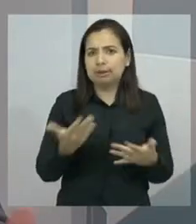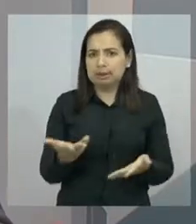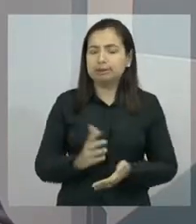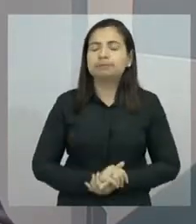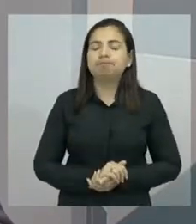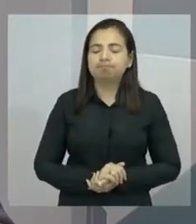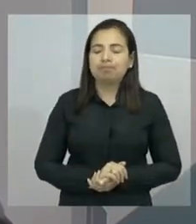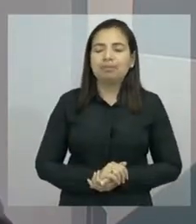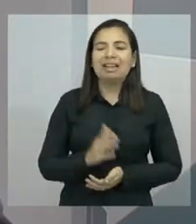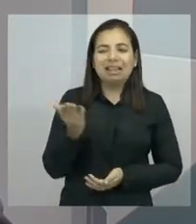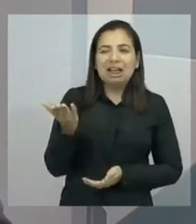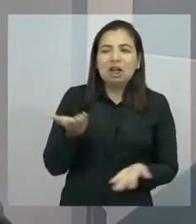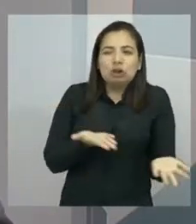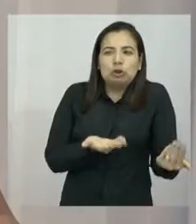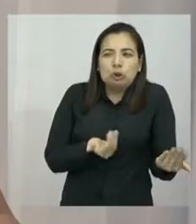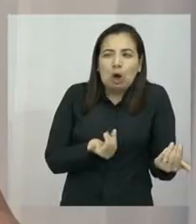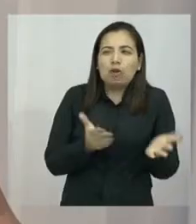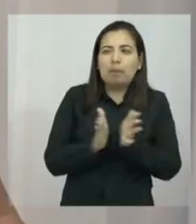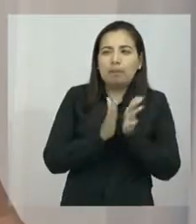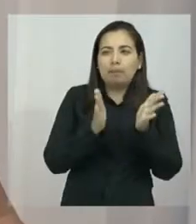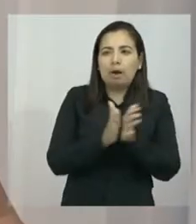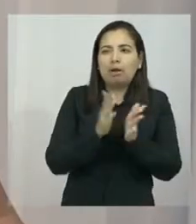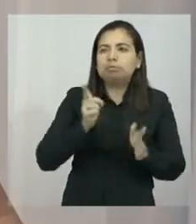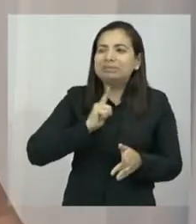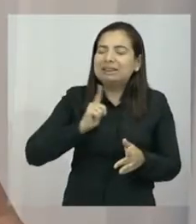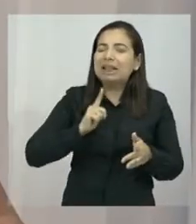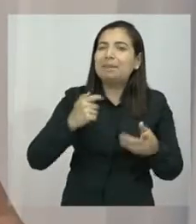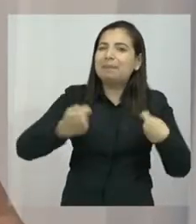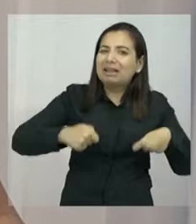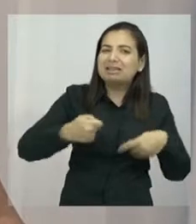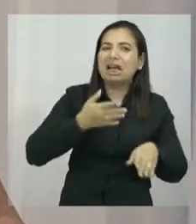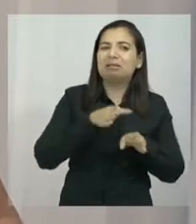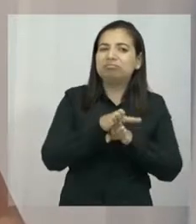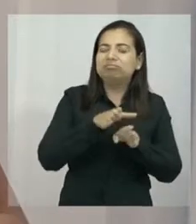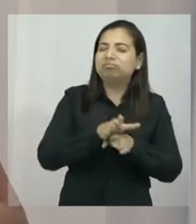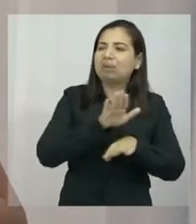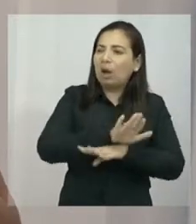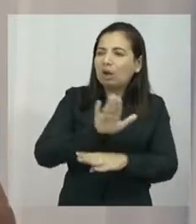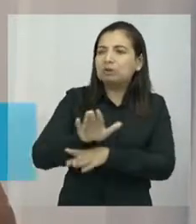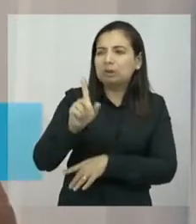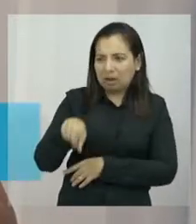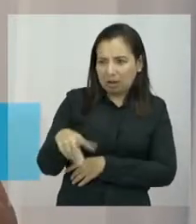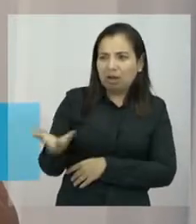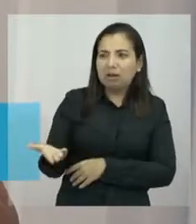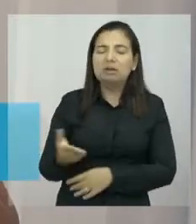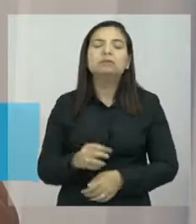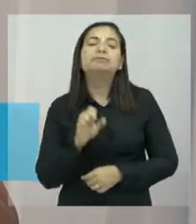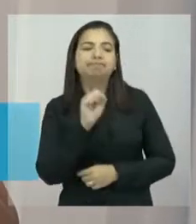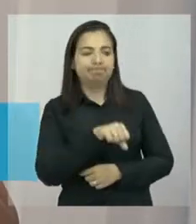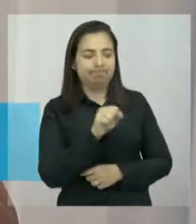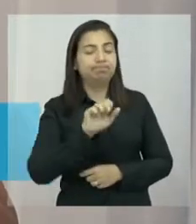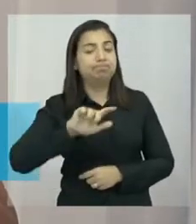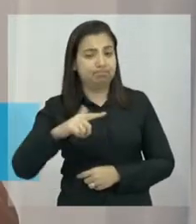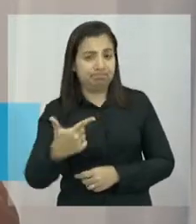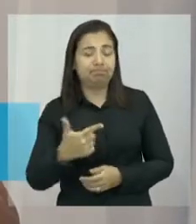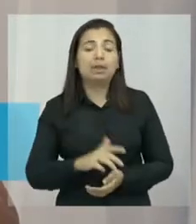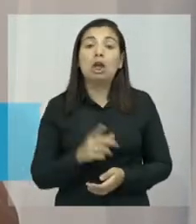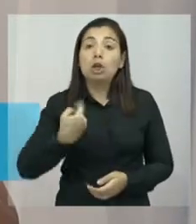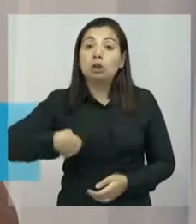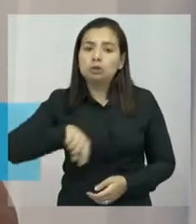muita necessidade disso, né? Isso, com certeza. Nós, principalmente ali da a nossa